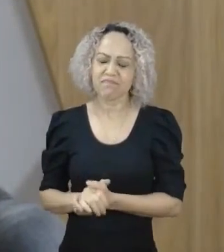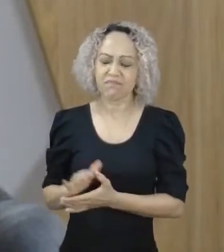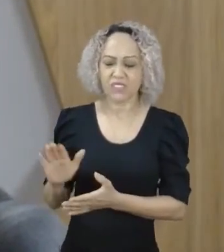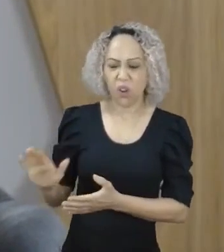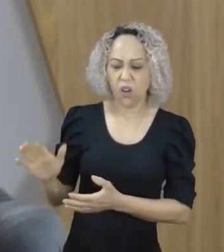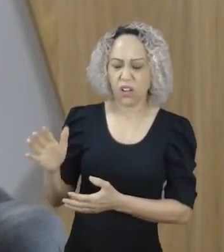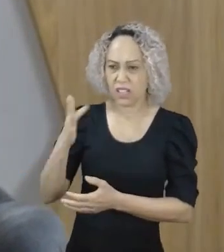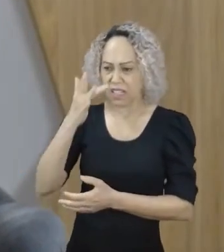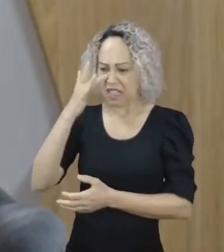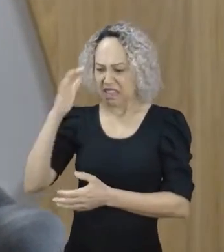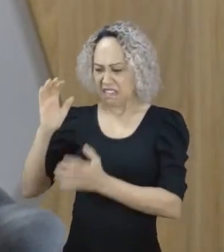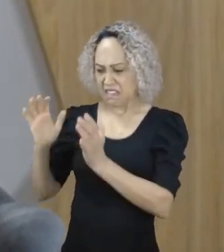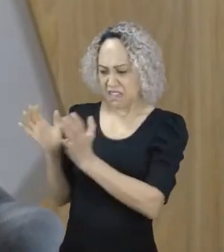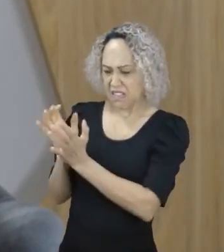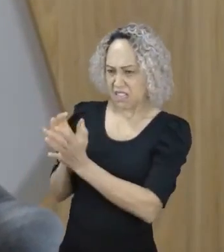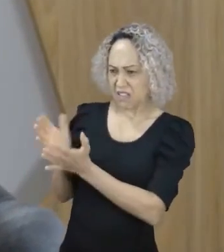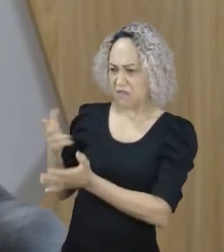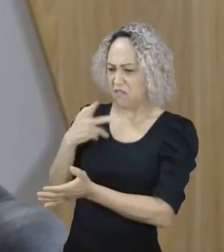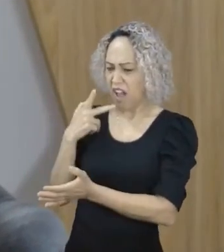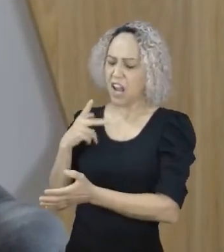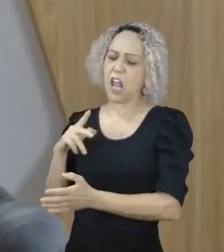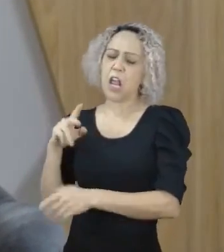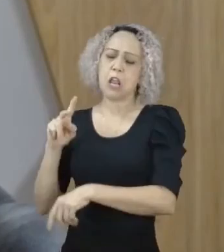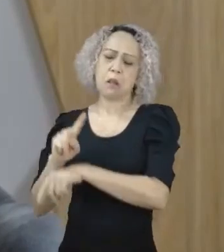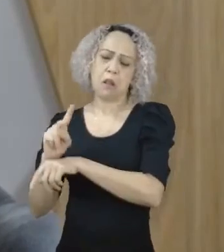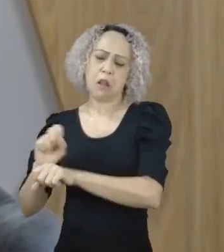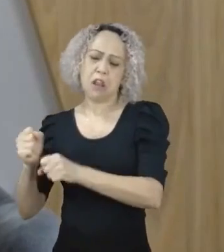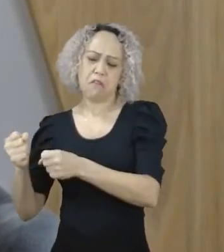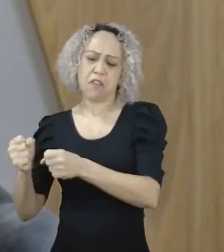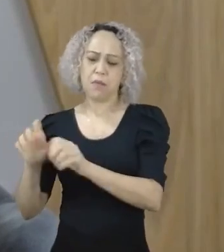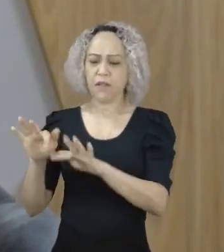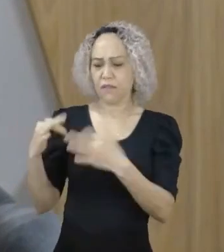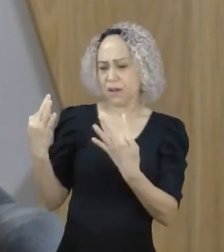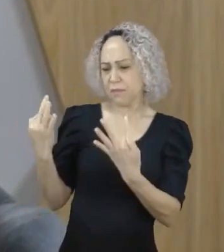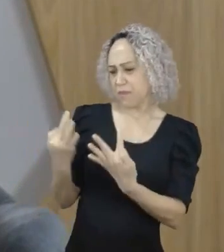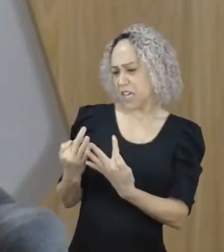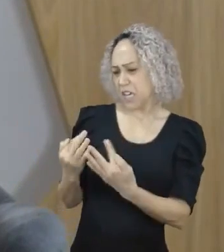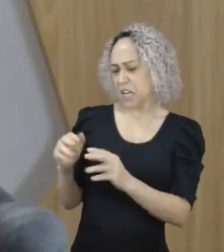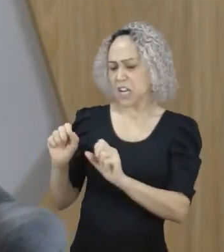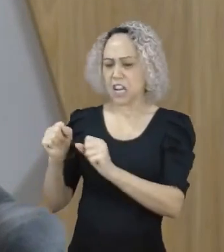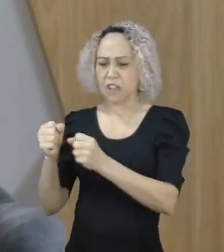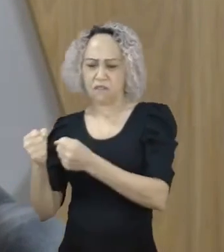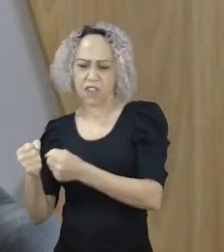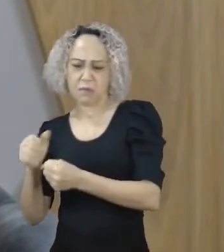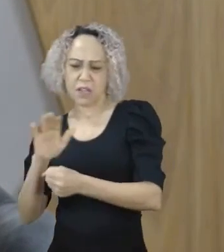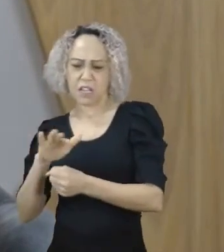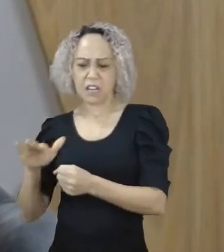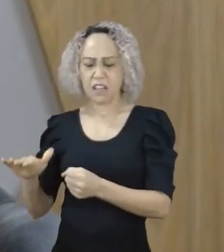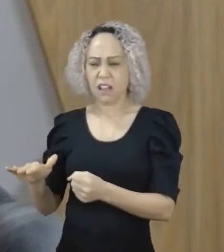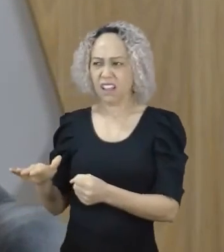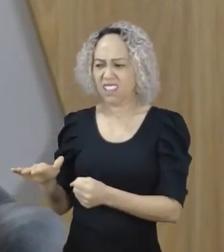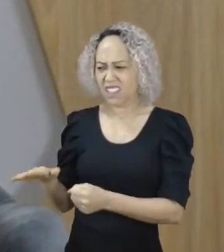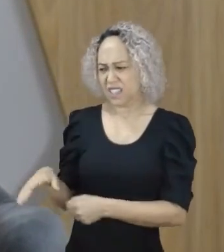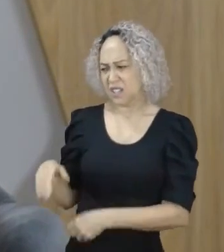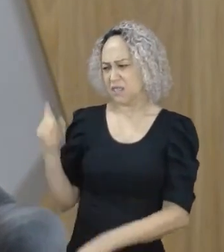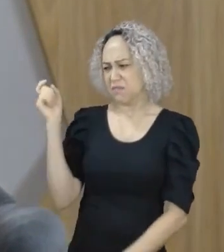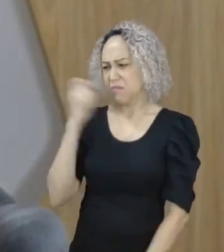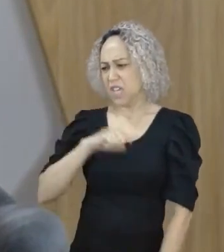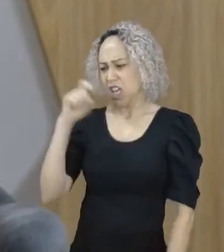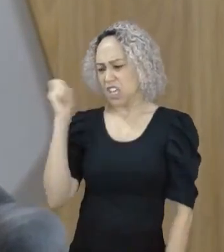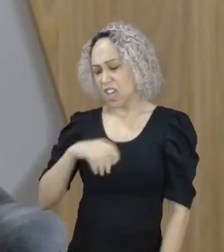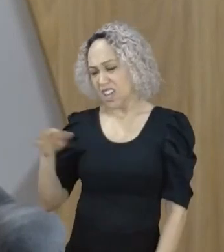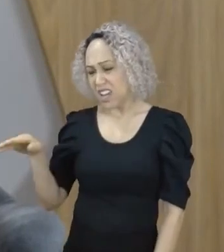defende criança, que defende a vida, balela. Eles sabem que a vacina protege, eles sabem que nós